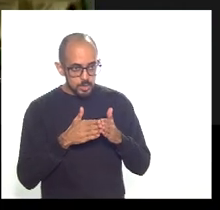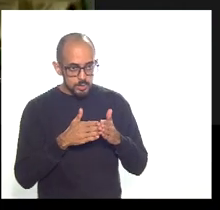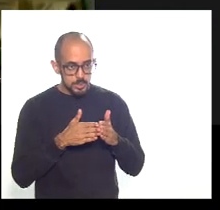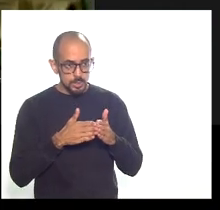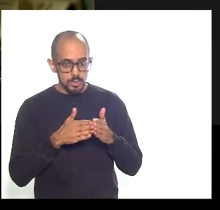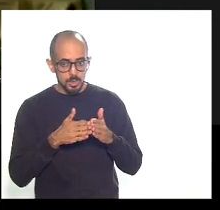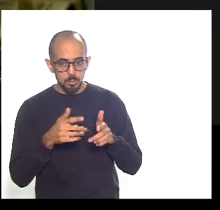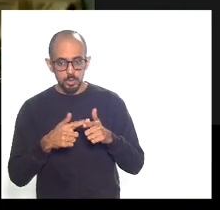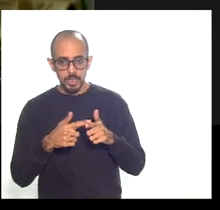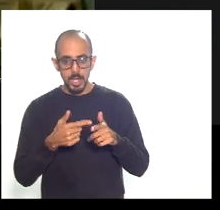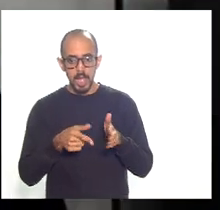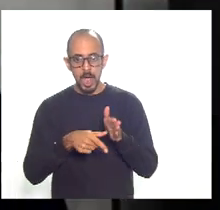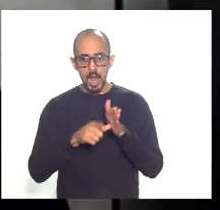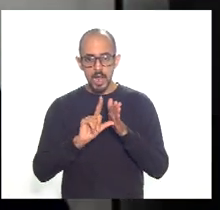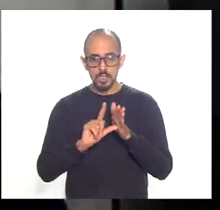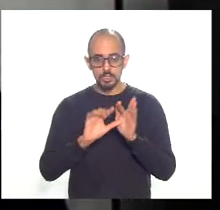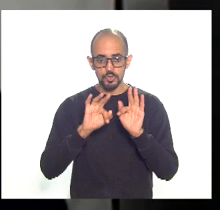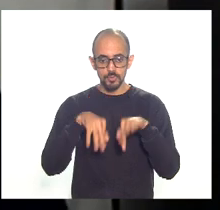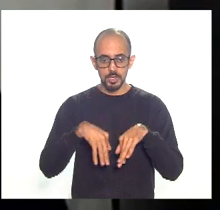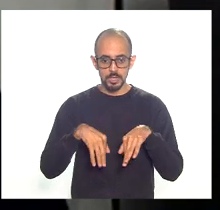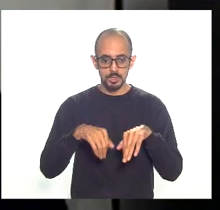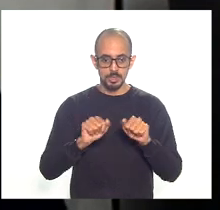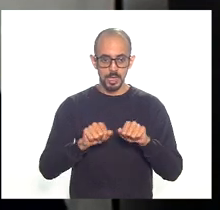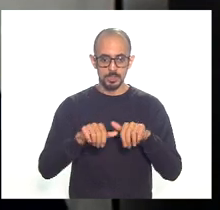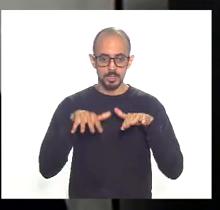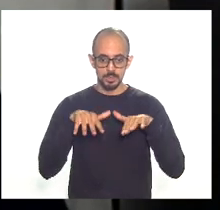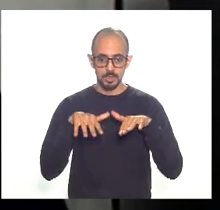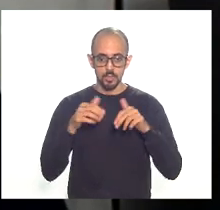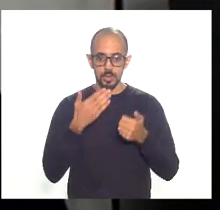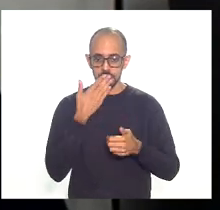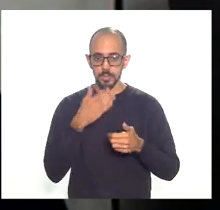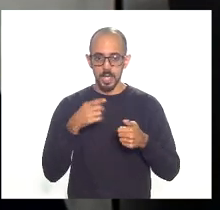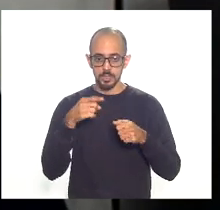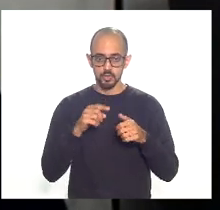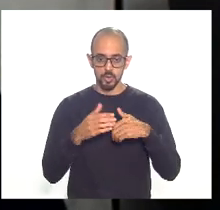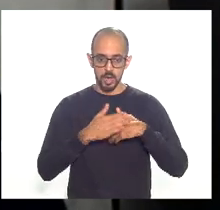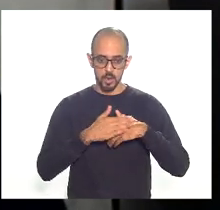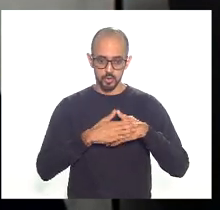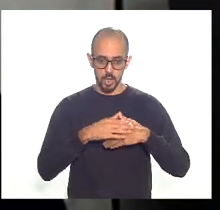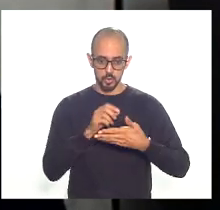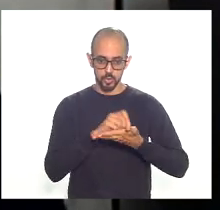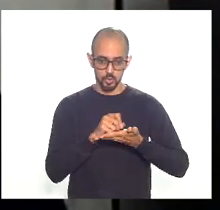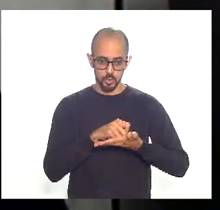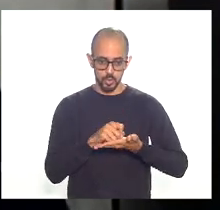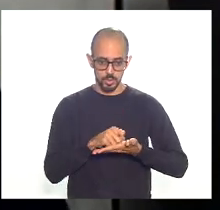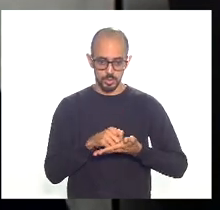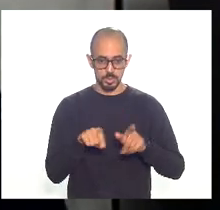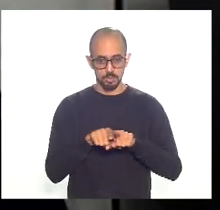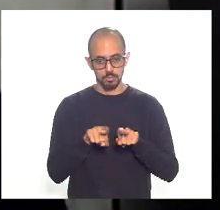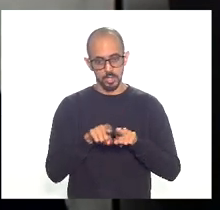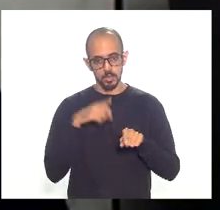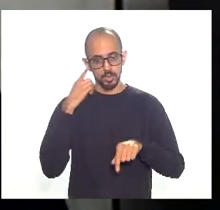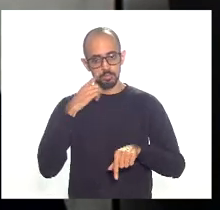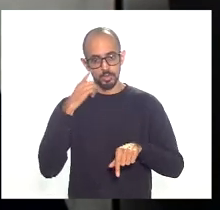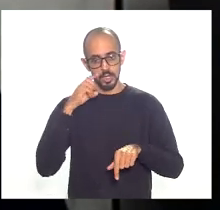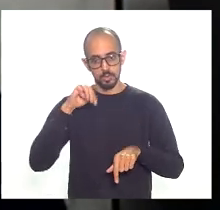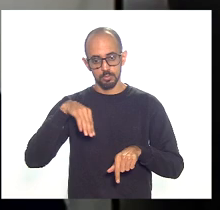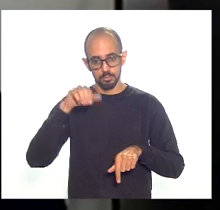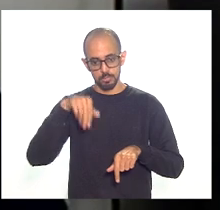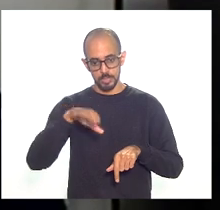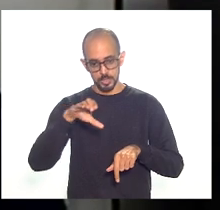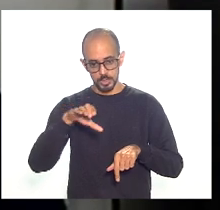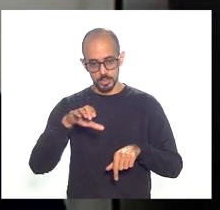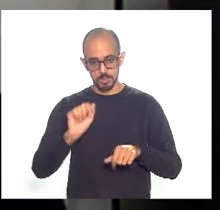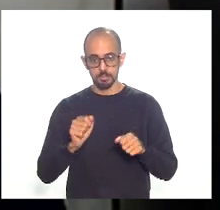sessão, eu gostaria de solicitar a possibilidade das autoras, do autor, que também é o deputado Carlos Mink, para abrir a coautoria desse projeto